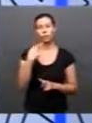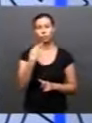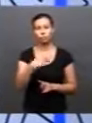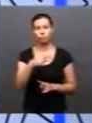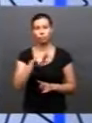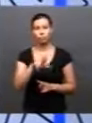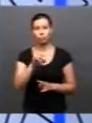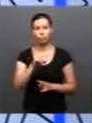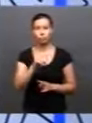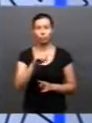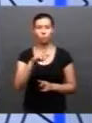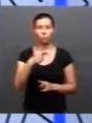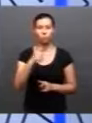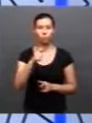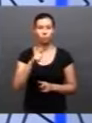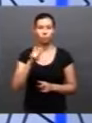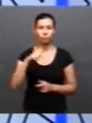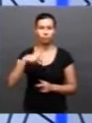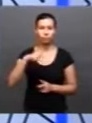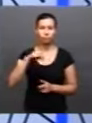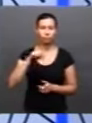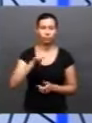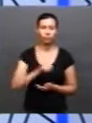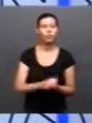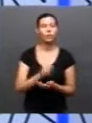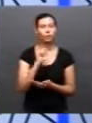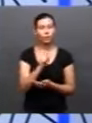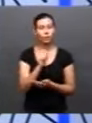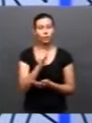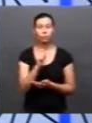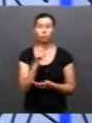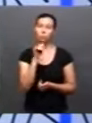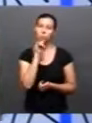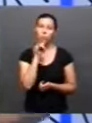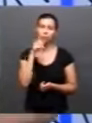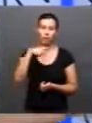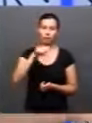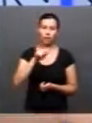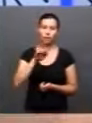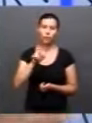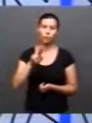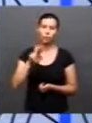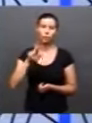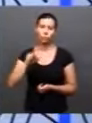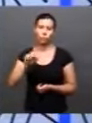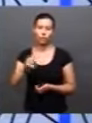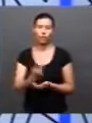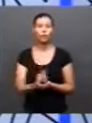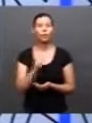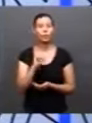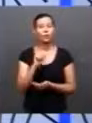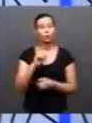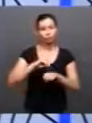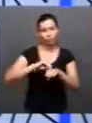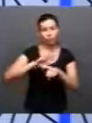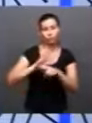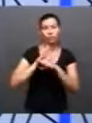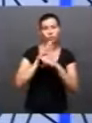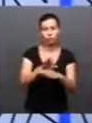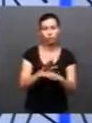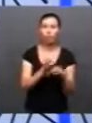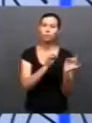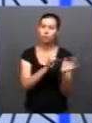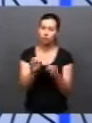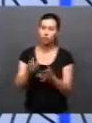né, que usam muito essa ideia de que o conhecimento é validado para vender produtos. Então, eu acho que a universidade também tem que vender